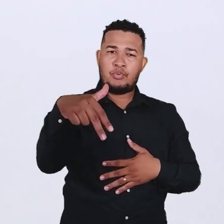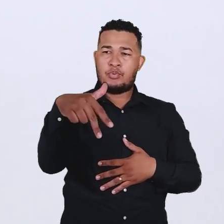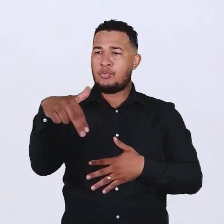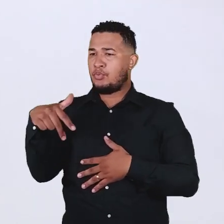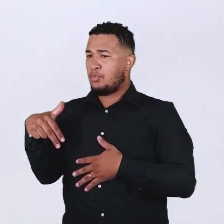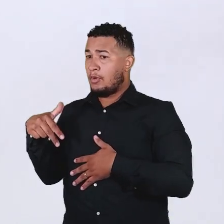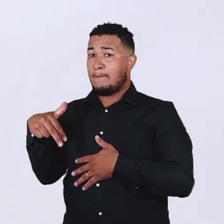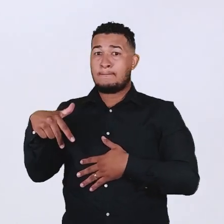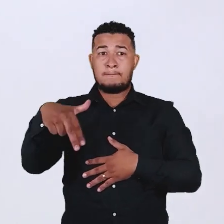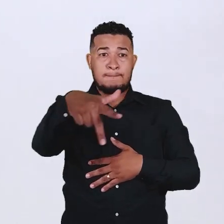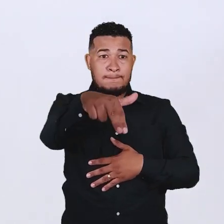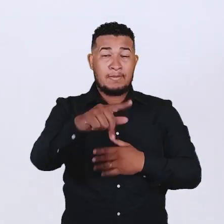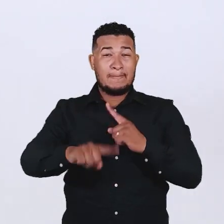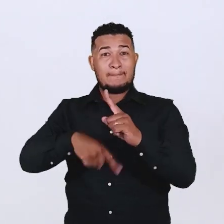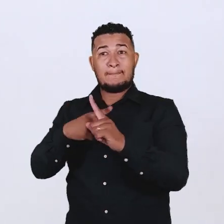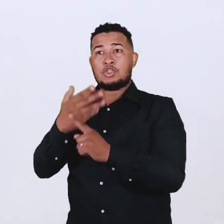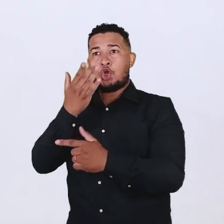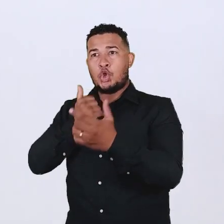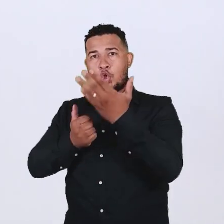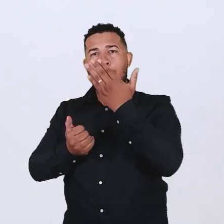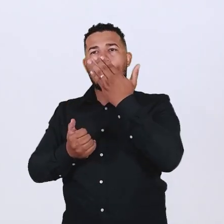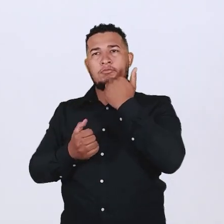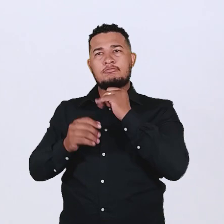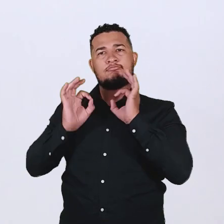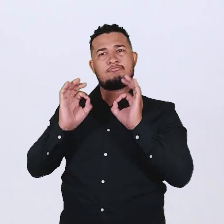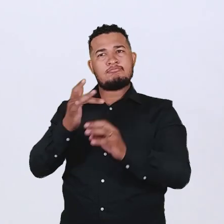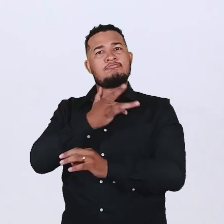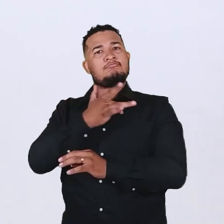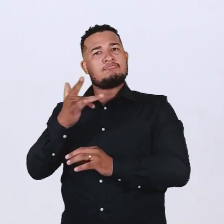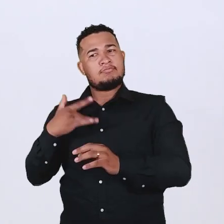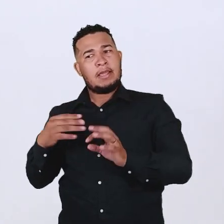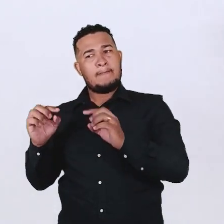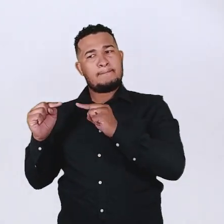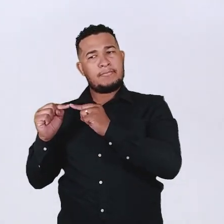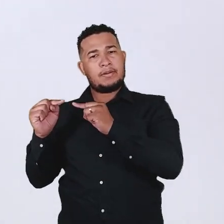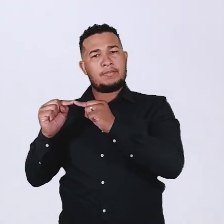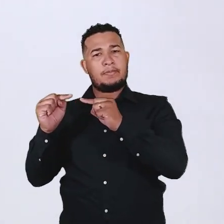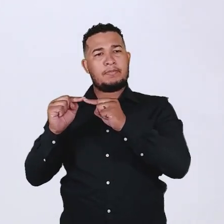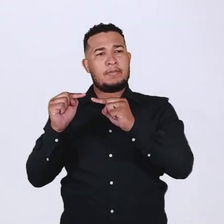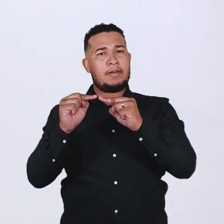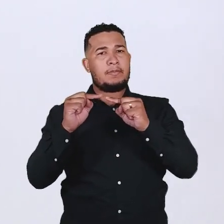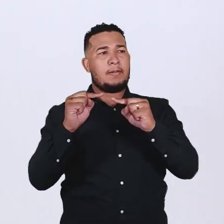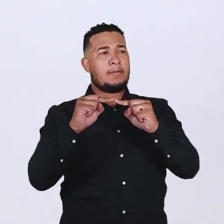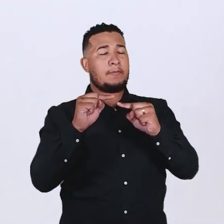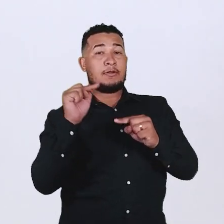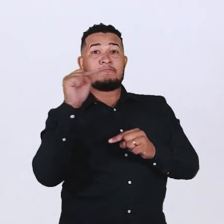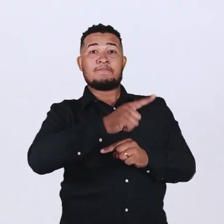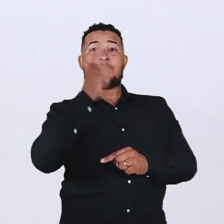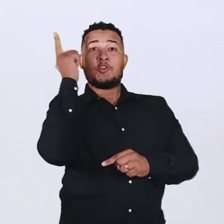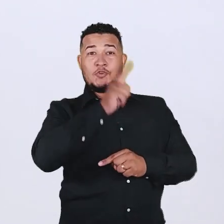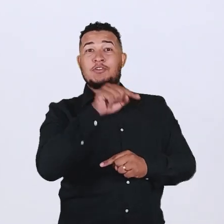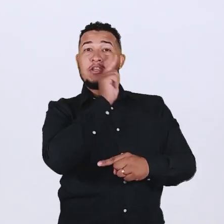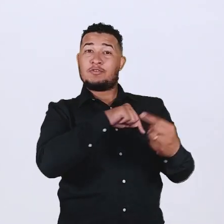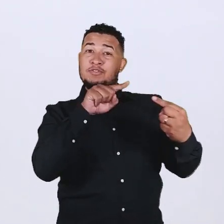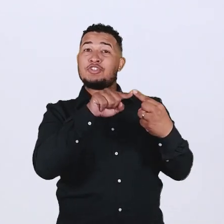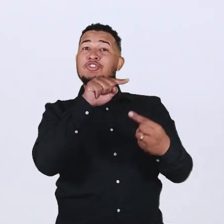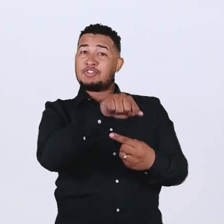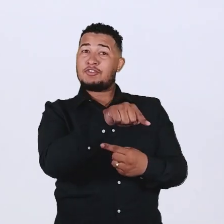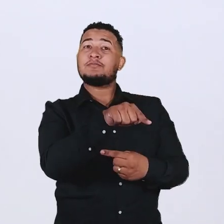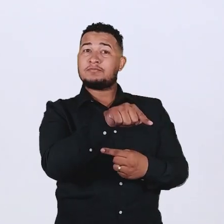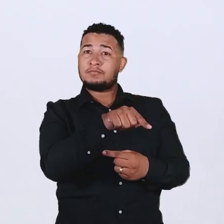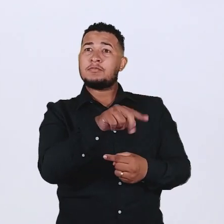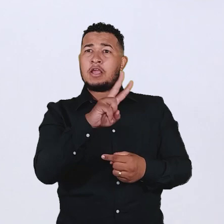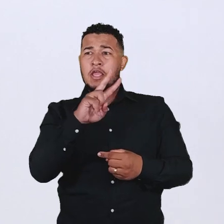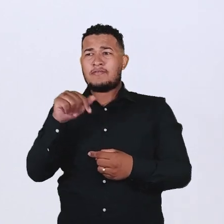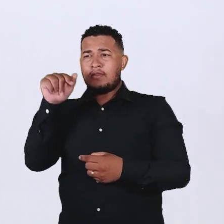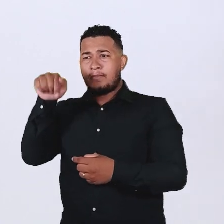você vai fazendo esse modelo mental, devagarzinho, estruturando tudo isso, e aí, consequentemente, um dia você vai conseguir chegar na